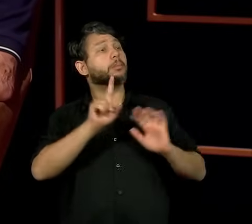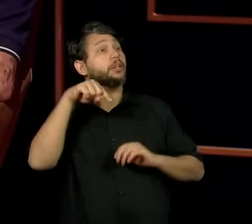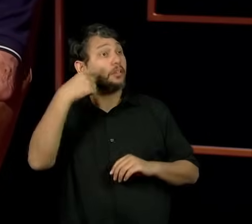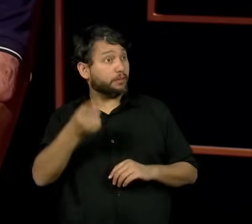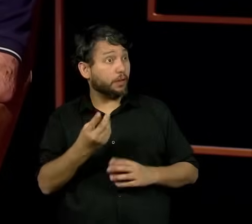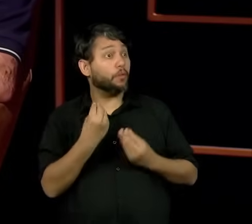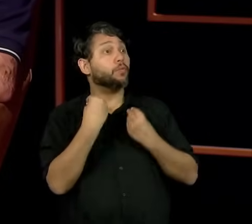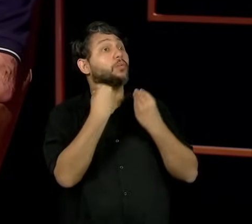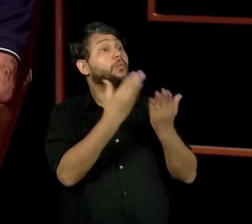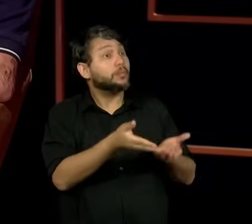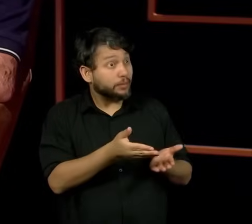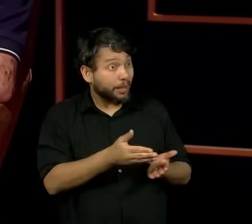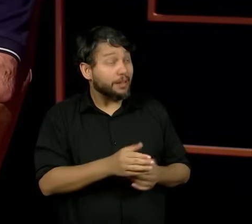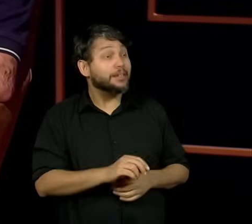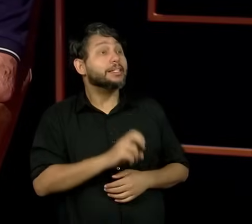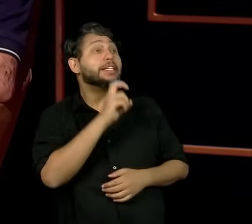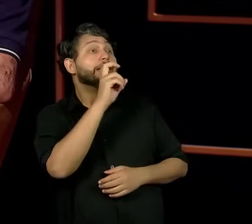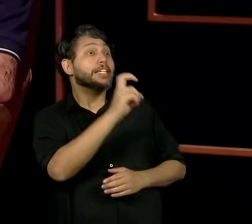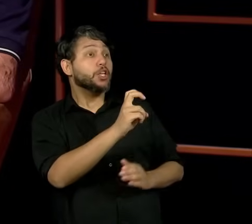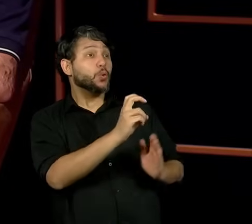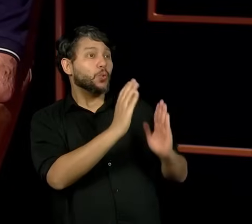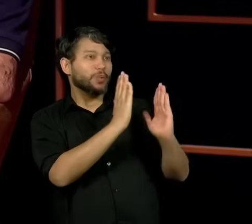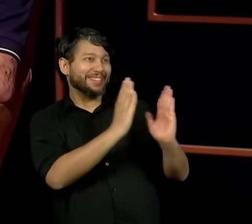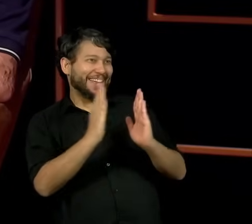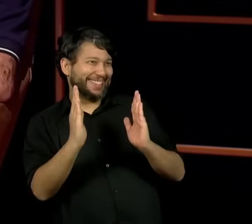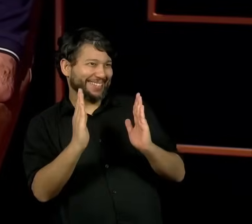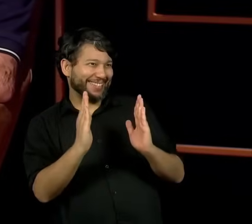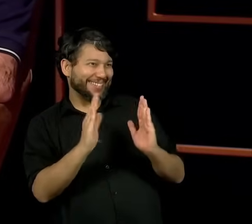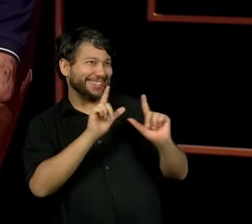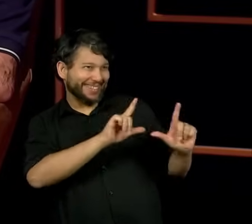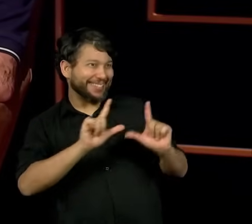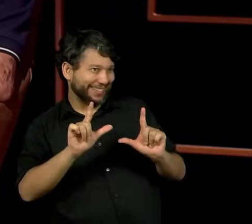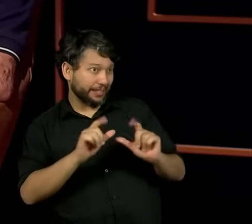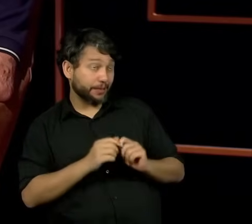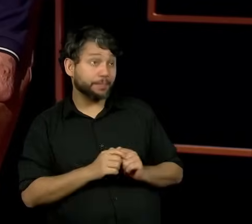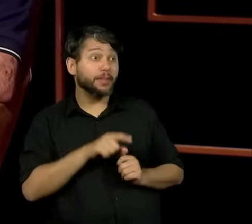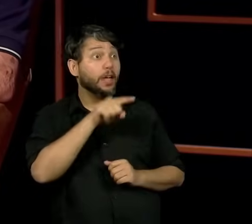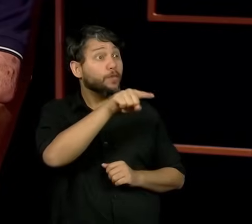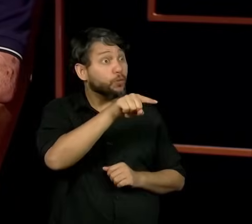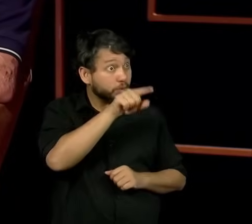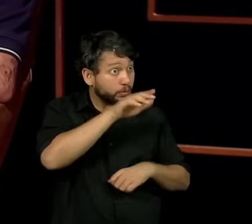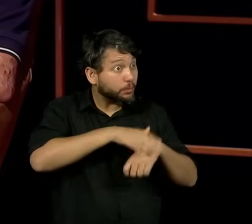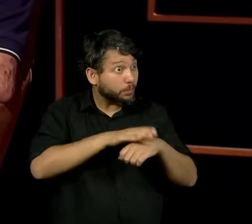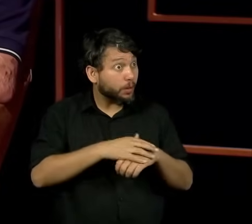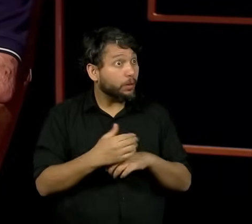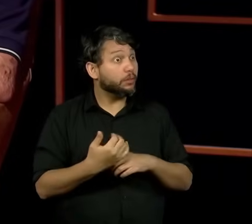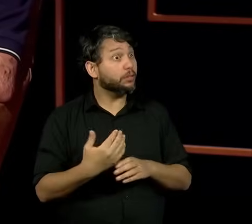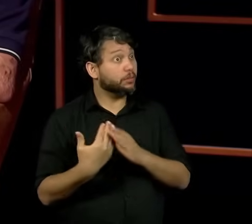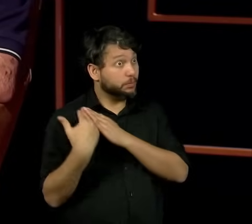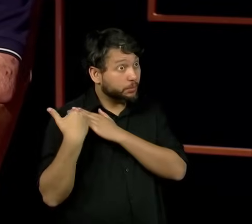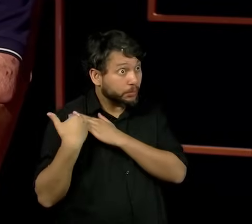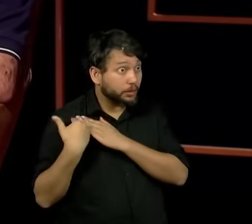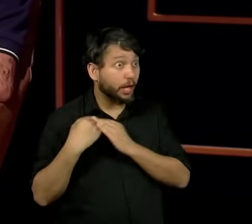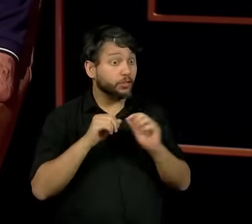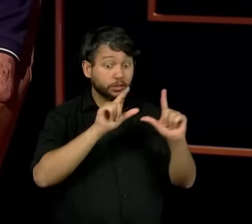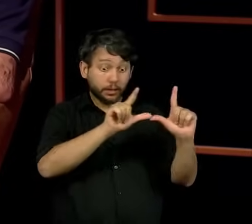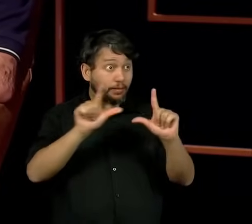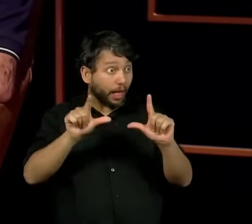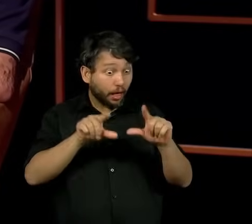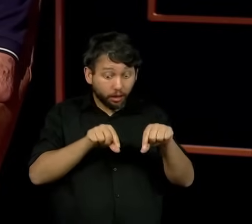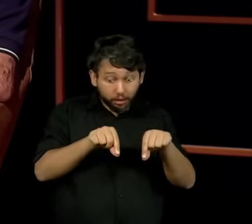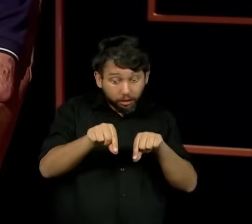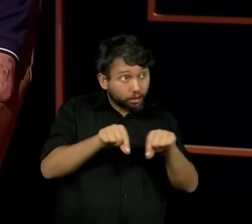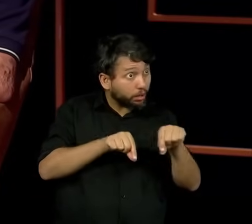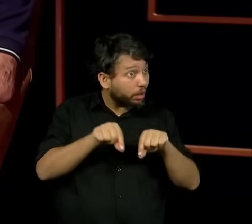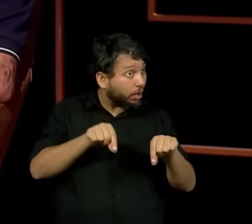dirigir 5 cenas. Tá bom. Você vai cortar. Eu falei, meu Deus, eu nunca cortei. Tá bom. Aí eu